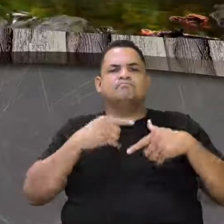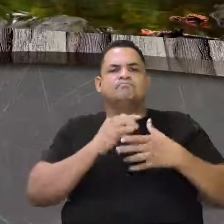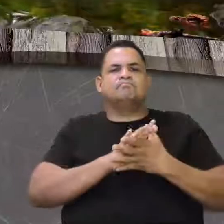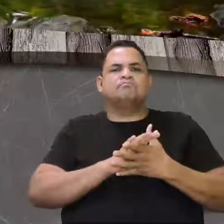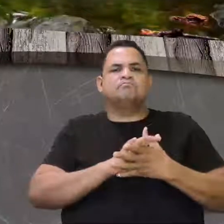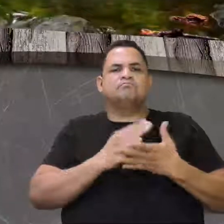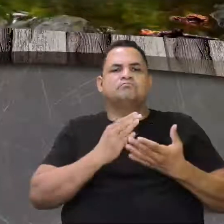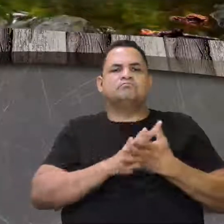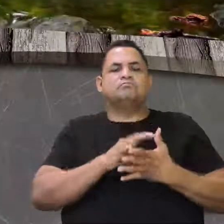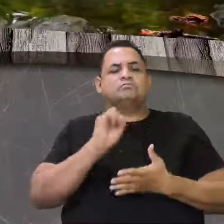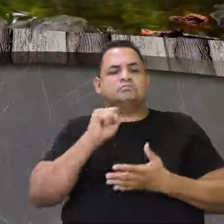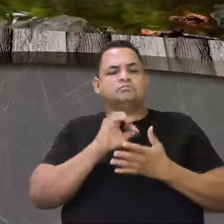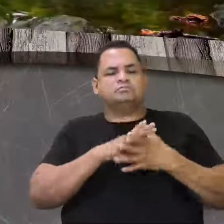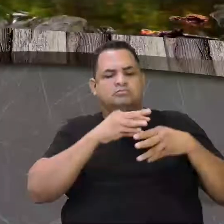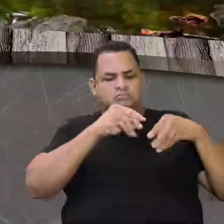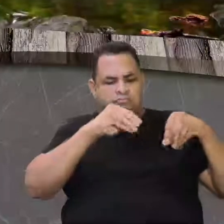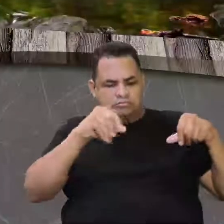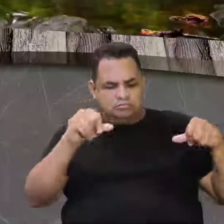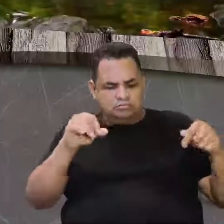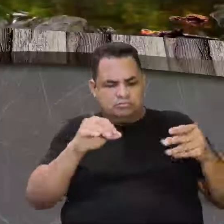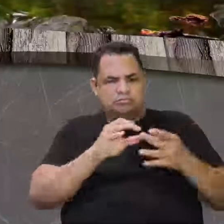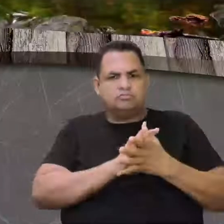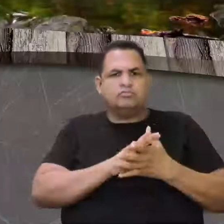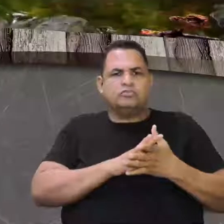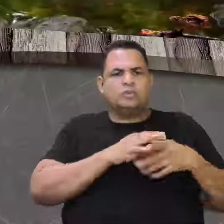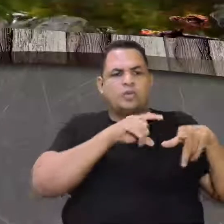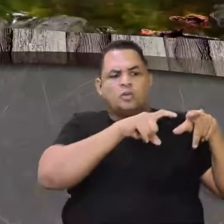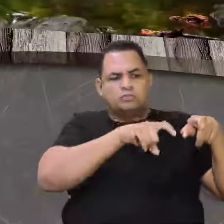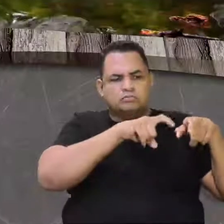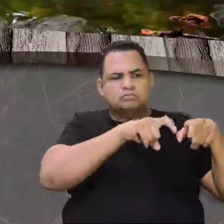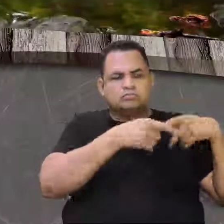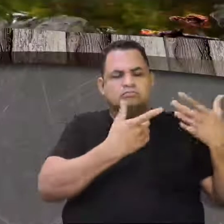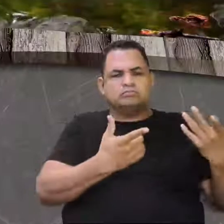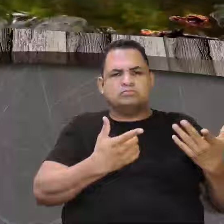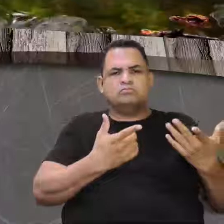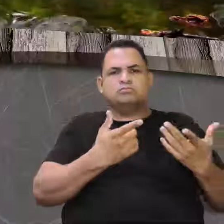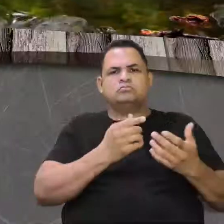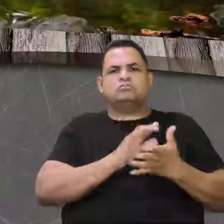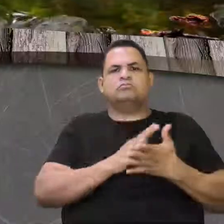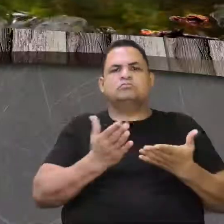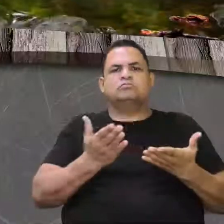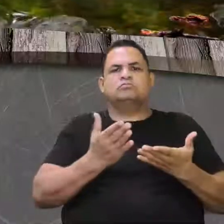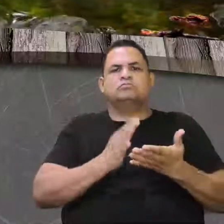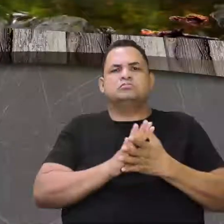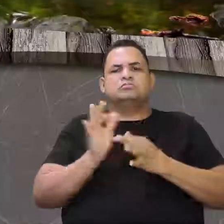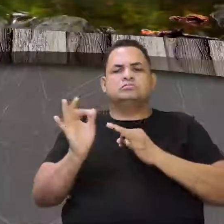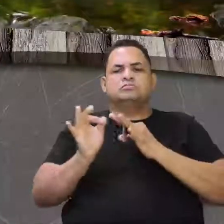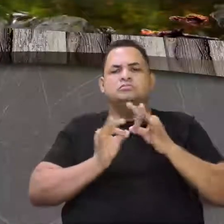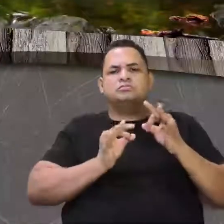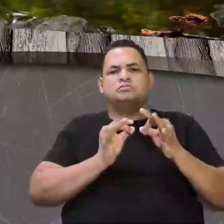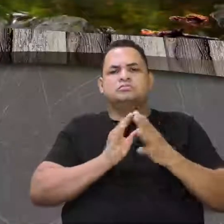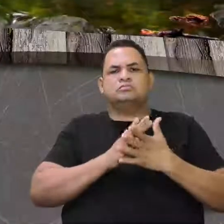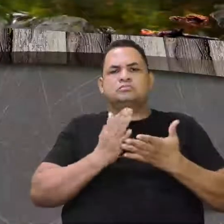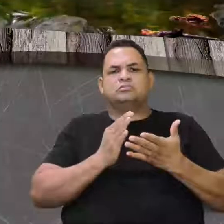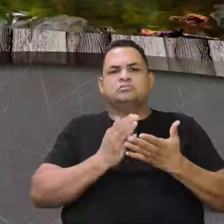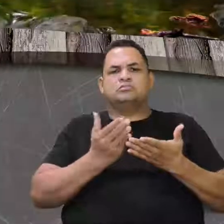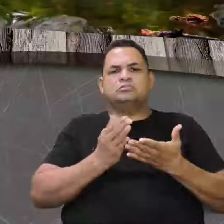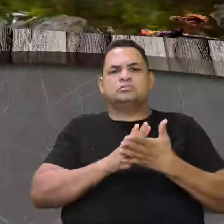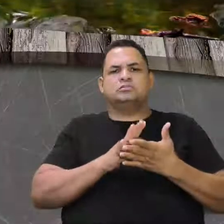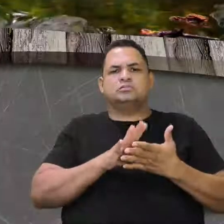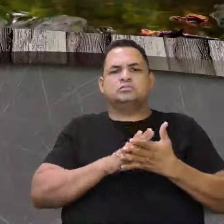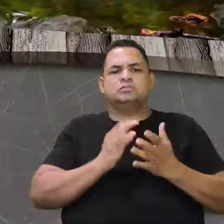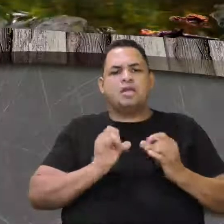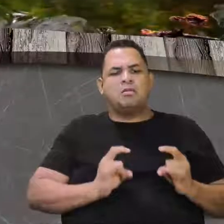com a terra, trabalhar sim com criações, trabalhar sim com a construção de várias situações,